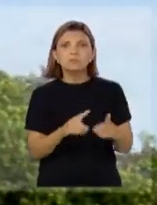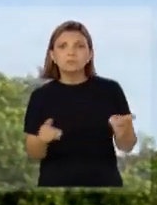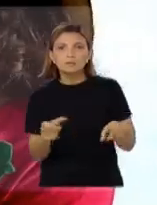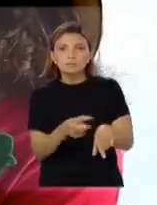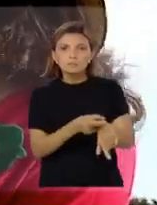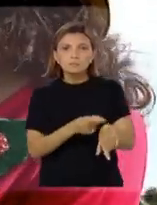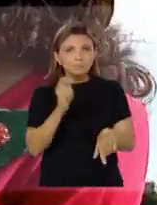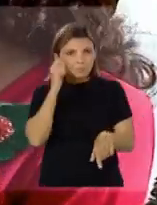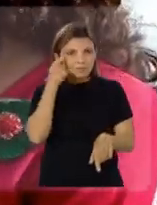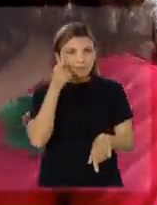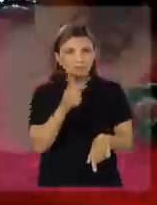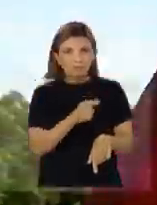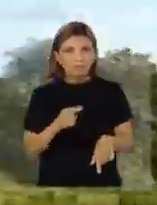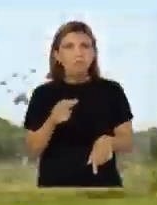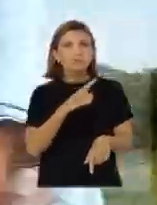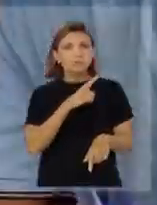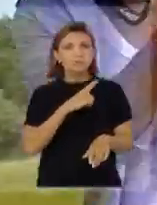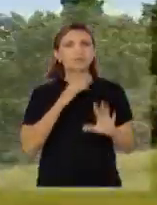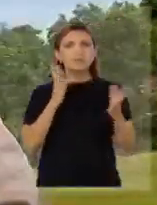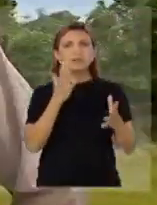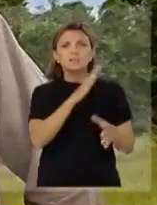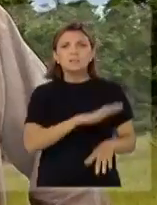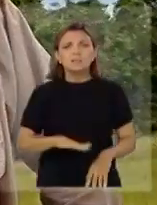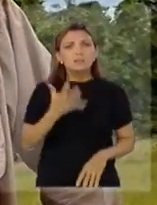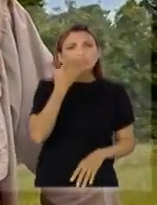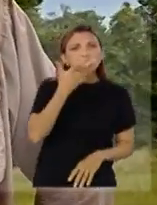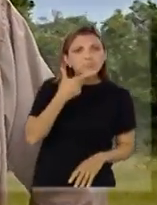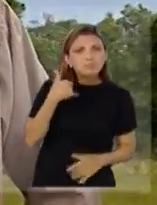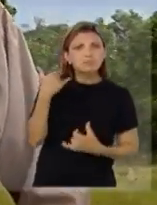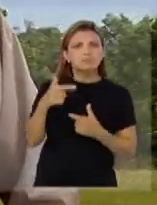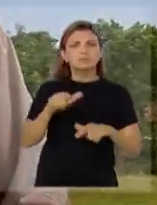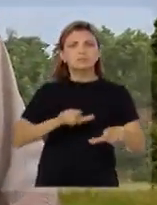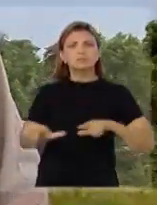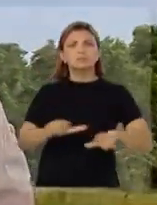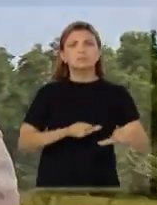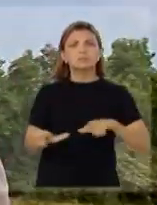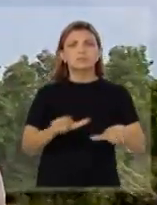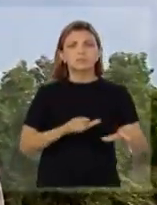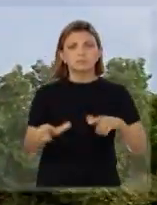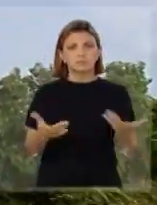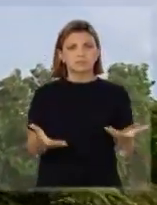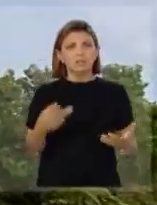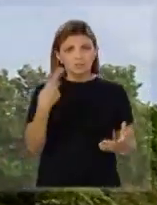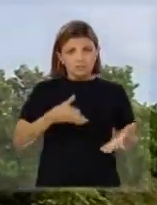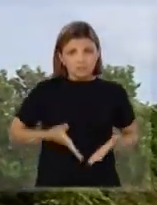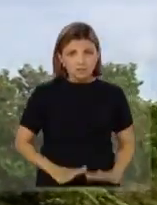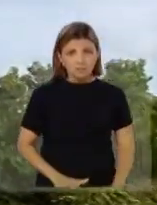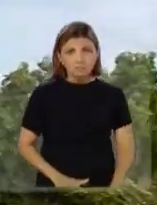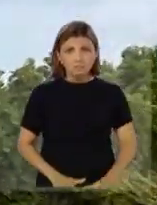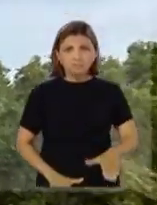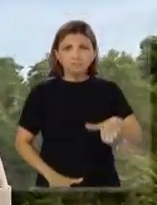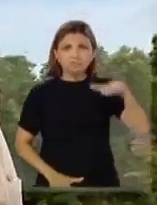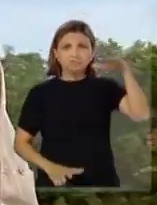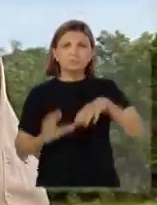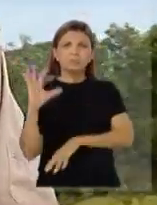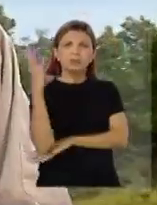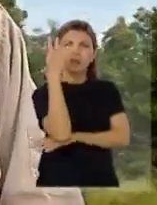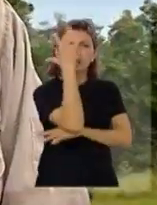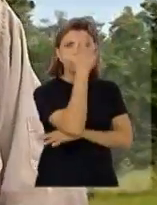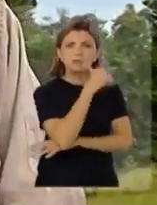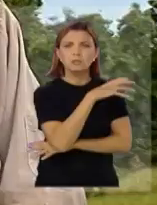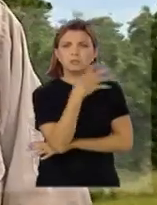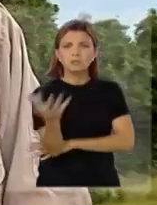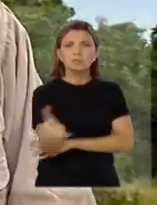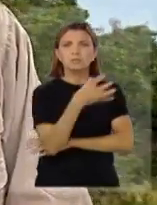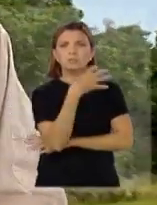para fazer carvão. Derrubou um monte de árvore, né? Ainda botam criança para trabalhar nas carvoarias. Tudo errado. A gente que nasceu aqui tá vendo esse paraíso